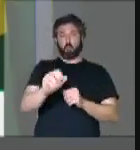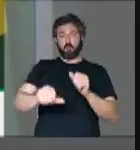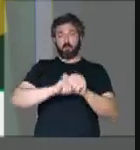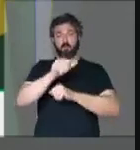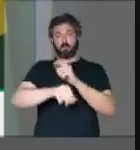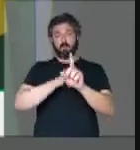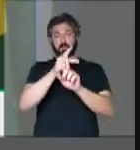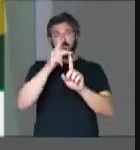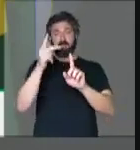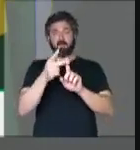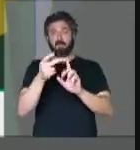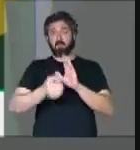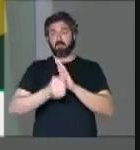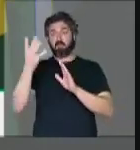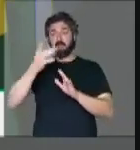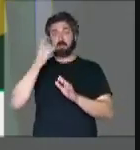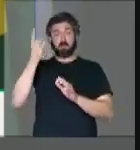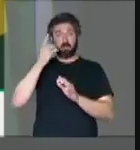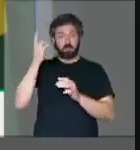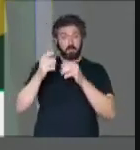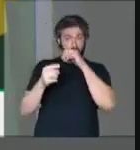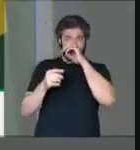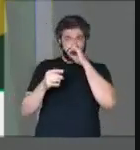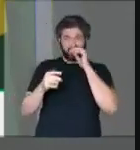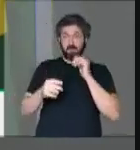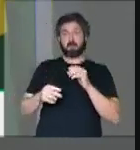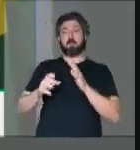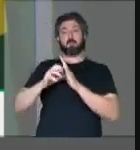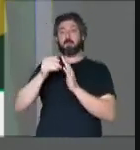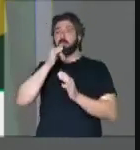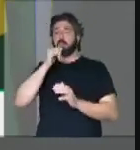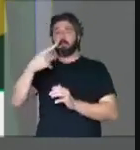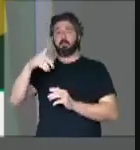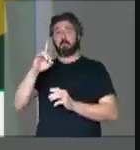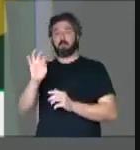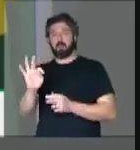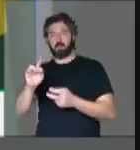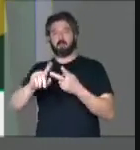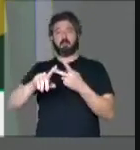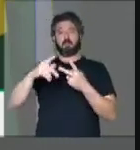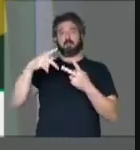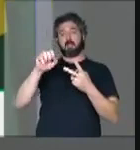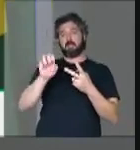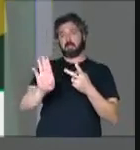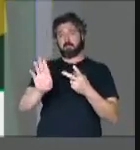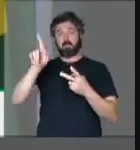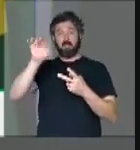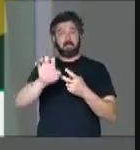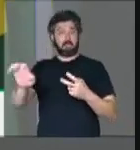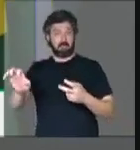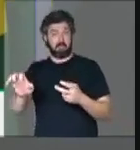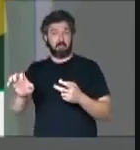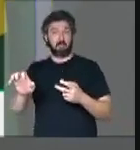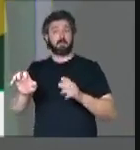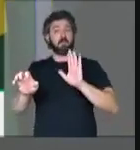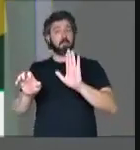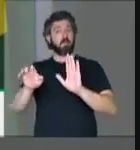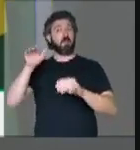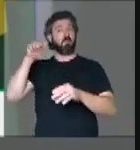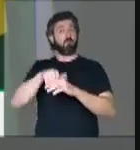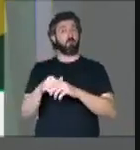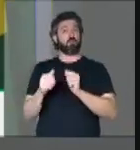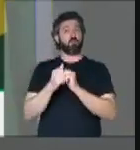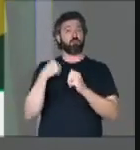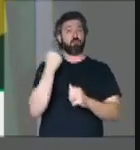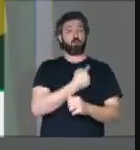da Previdência, que muitos deputados de partidos como o PDT, como o PSB, que são tidos de esquerda, e votaram junto